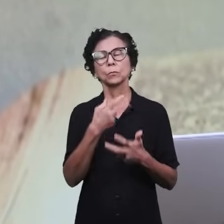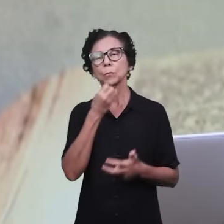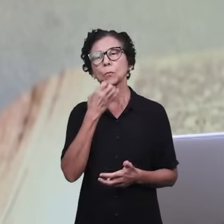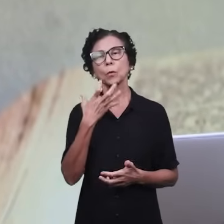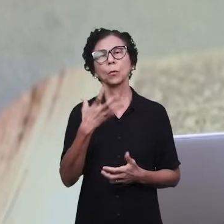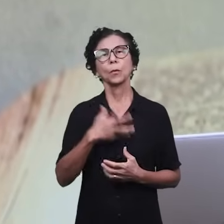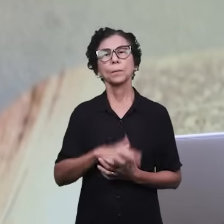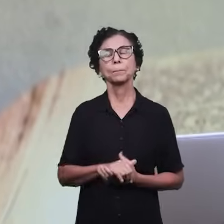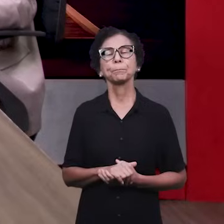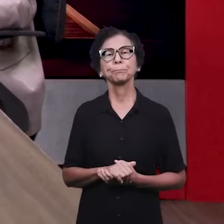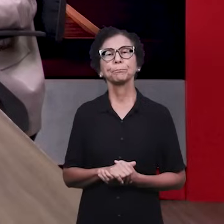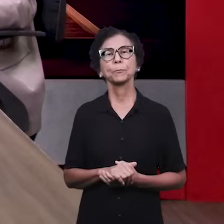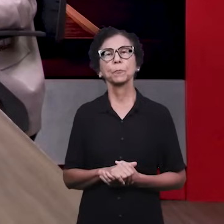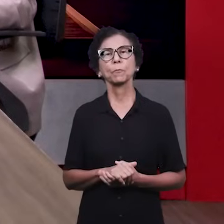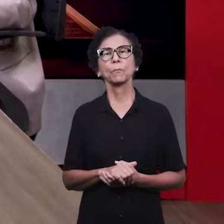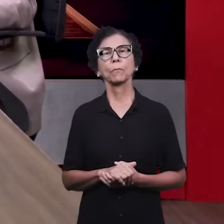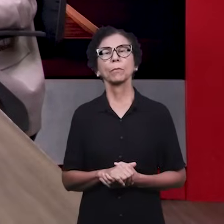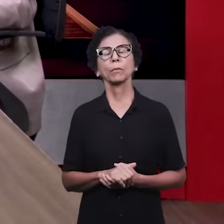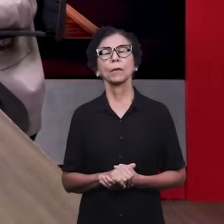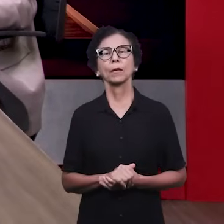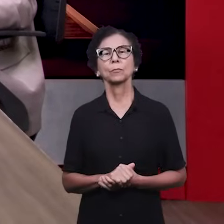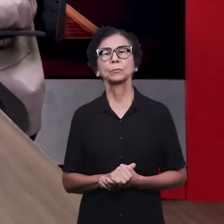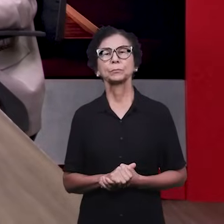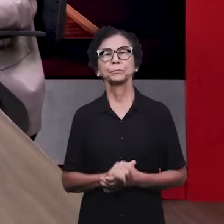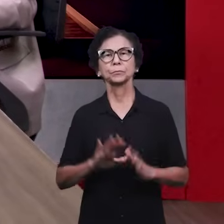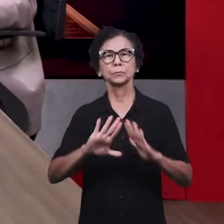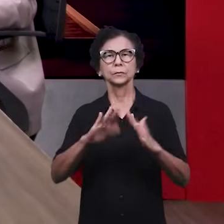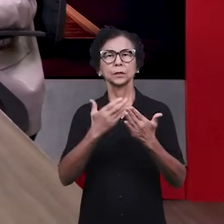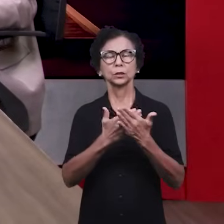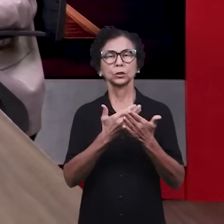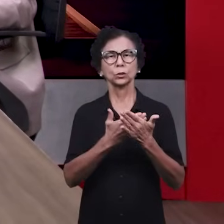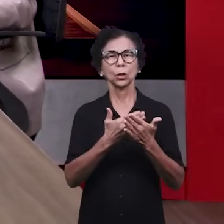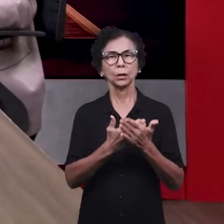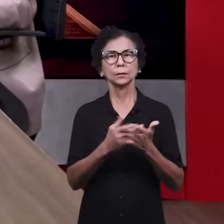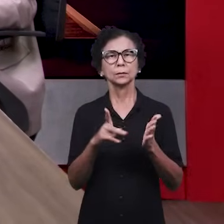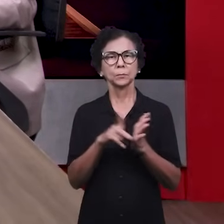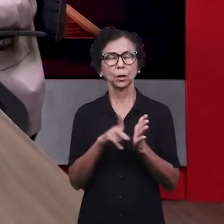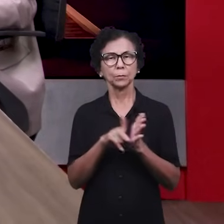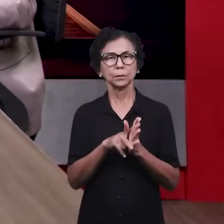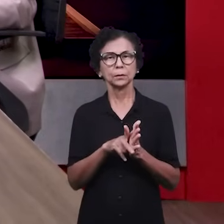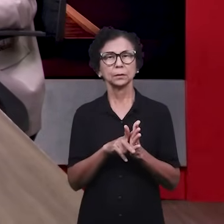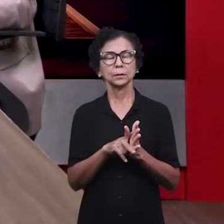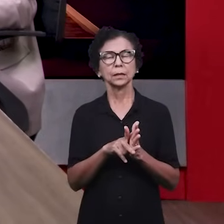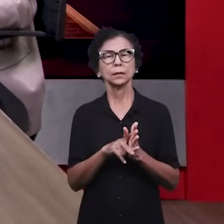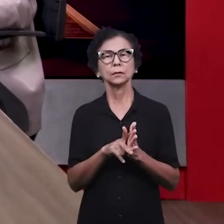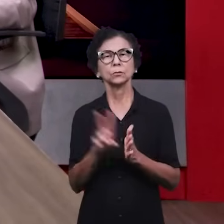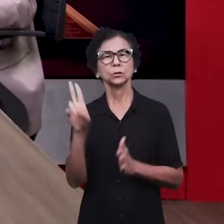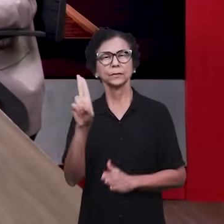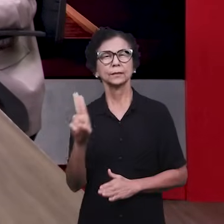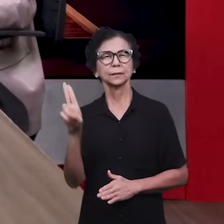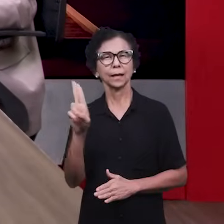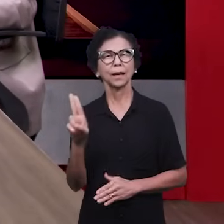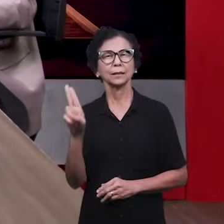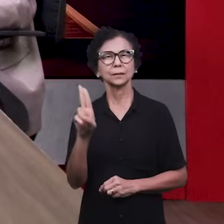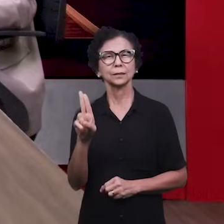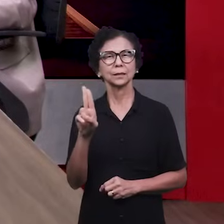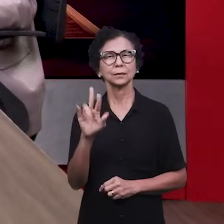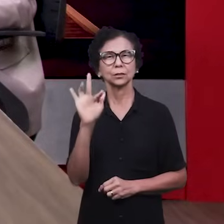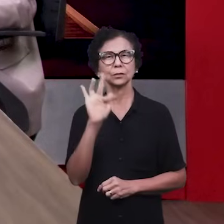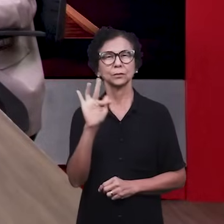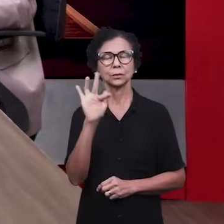nessa época aqui, que foi a questão da escolástica, né? A escolástica eu considero assim, pelo seguinte, por causa que as universidades